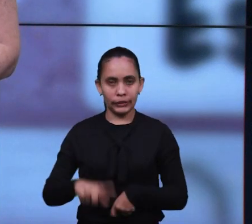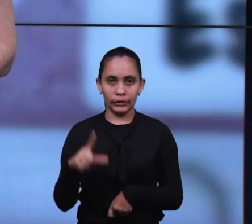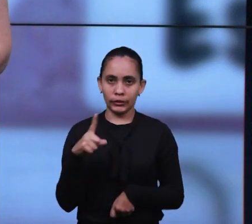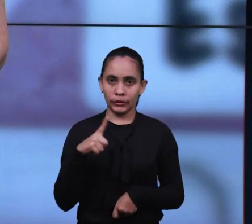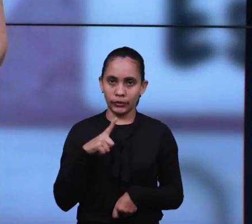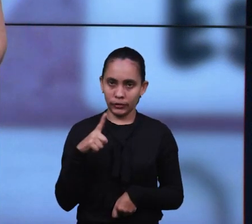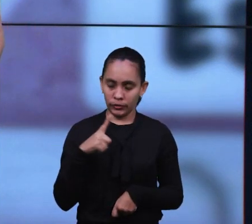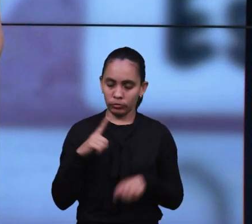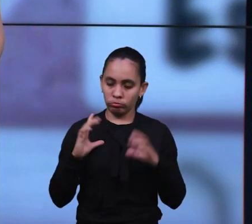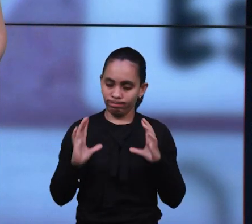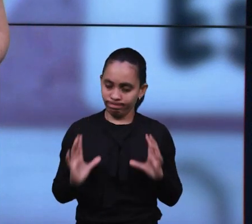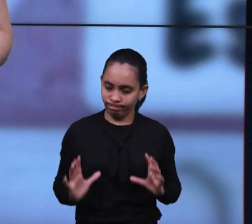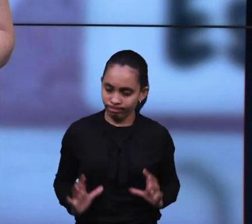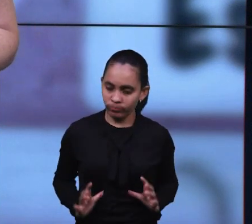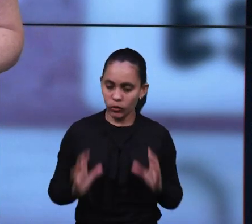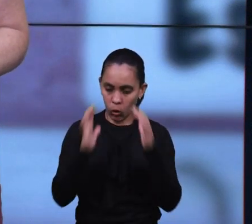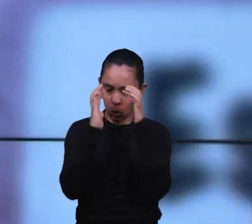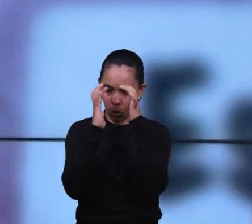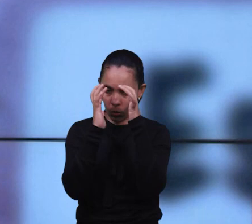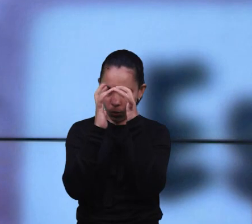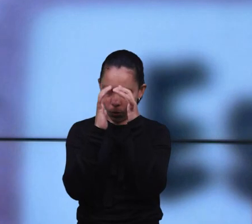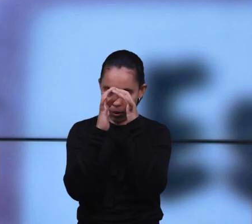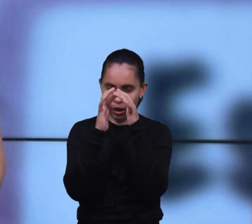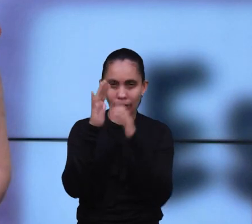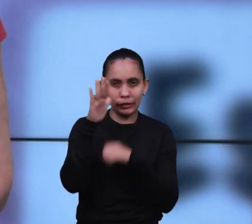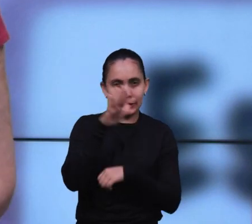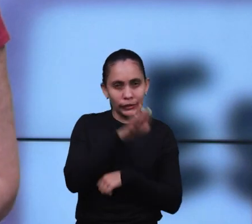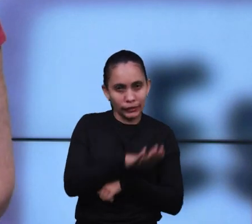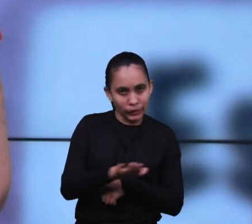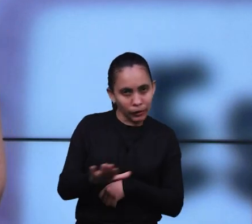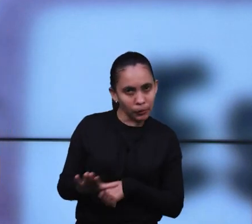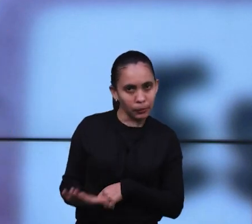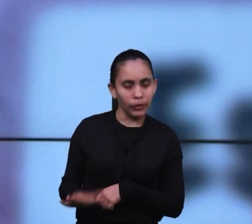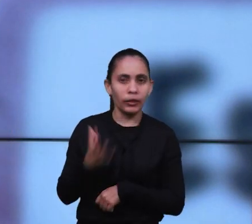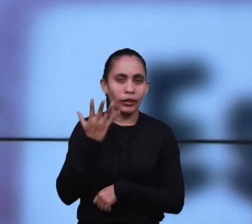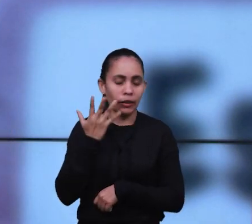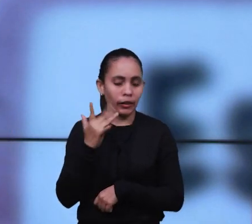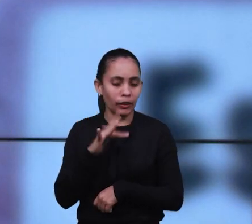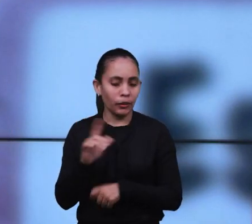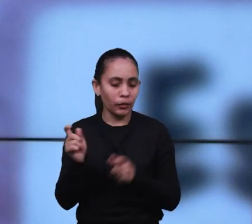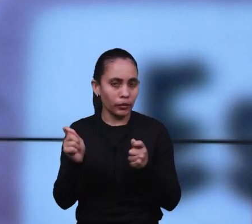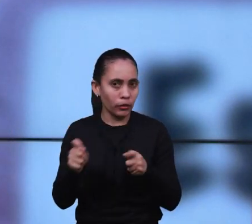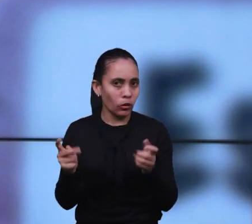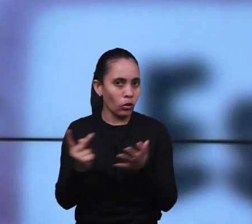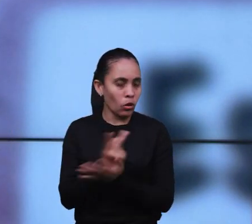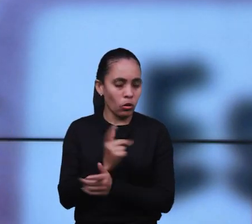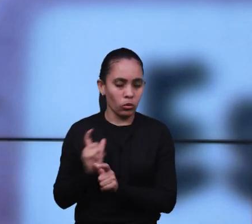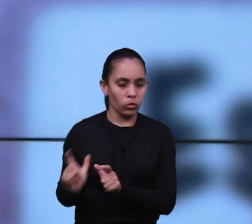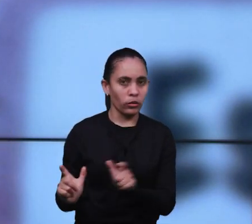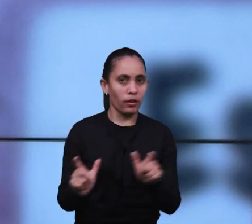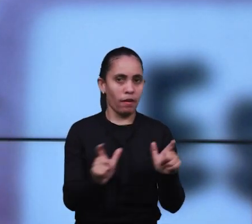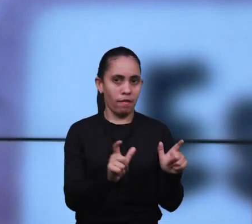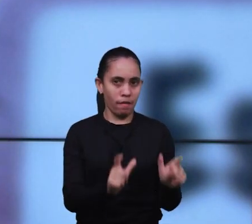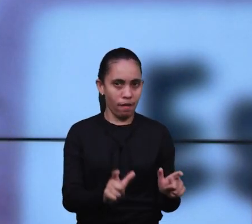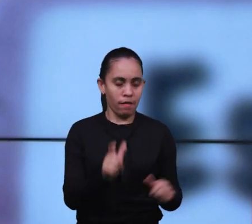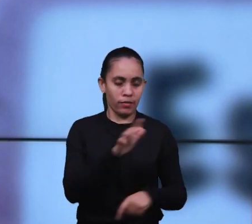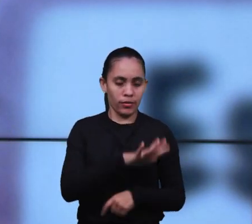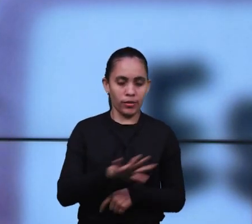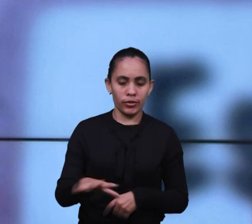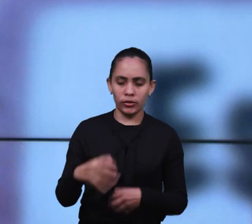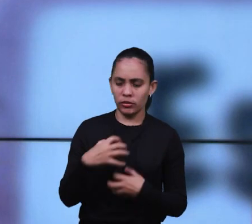mesmo ritmo do desenvolvimento cerebral. Quando pequenas, elas ocorrem em qualquer lugar. Basta a criança se